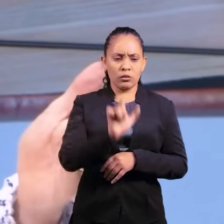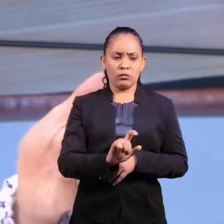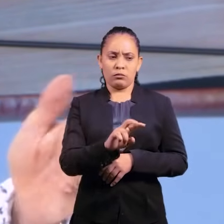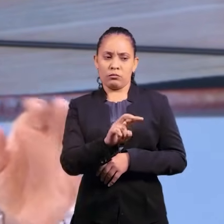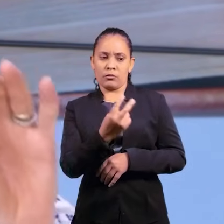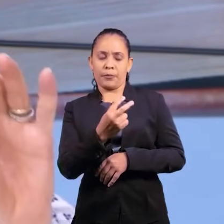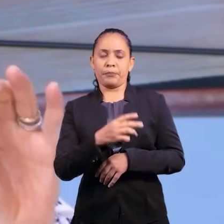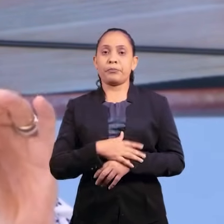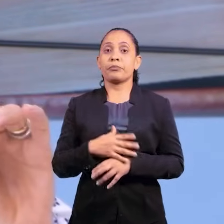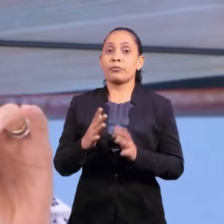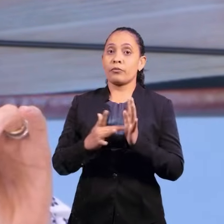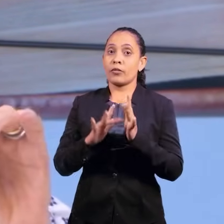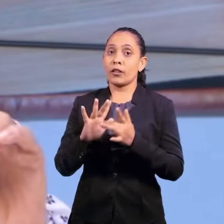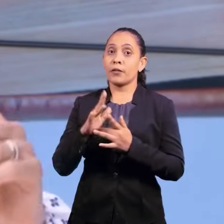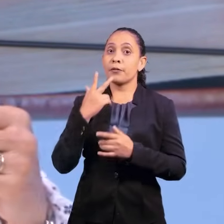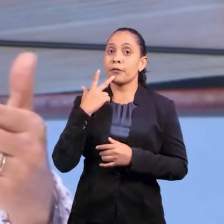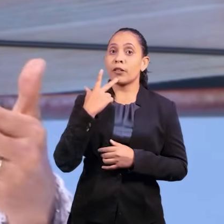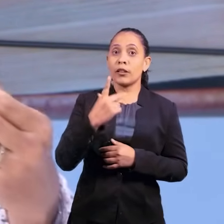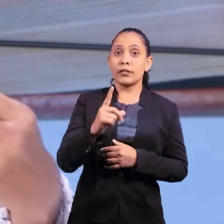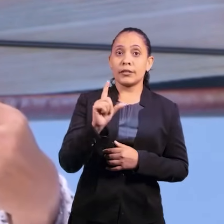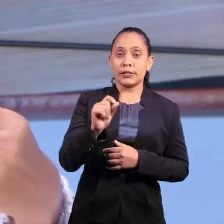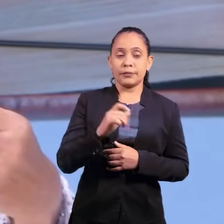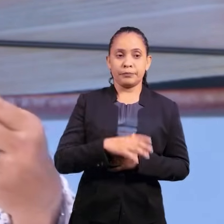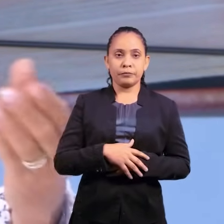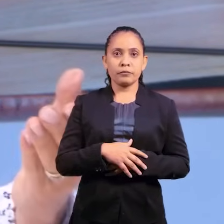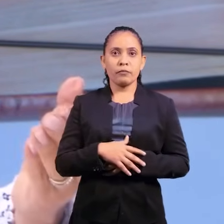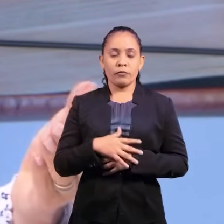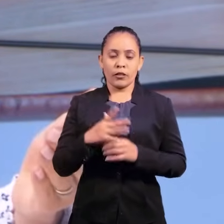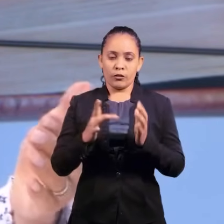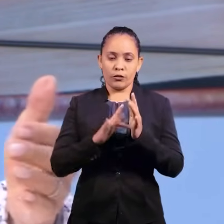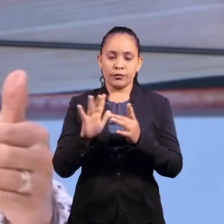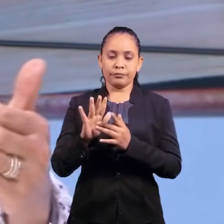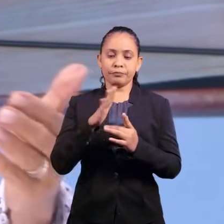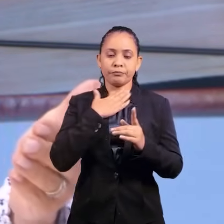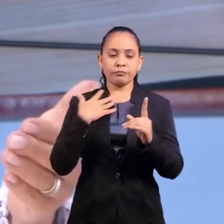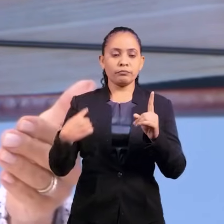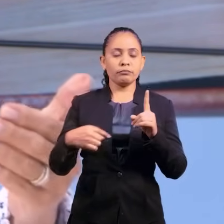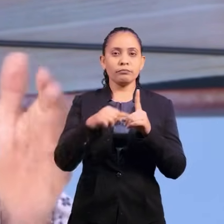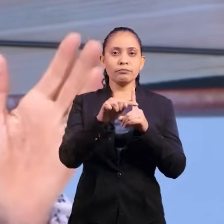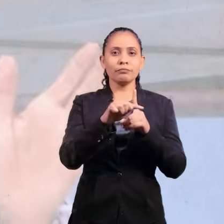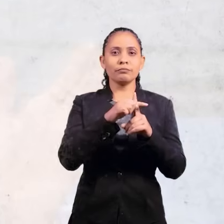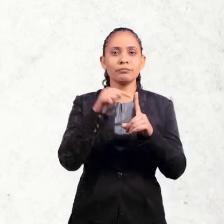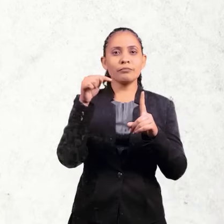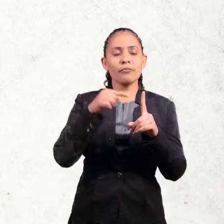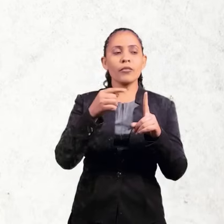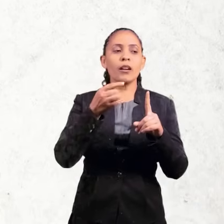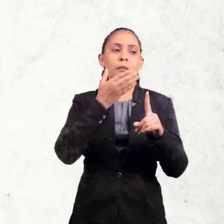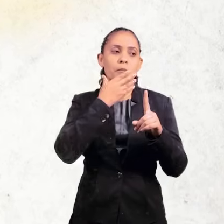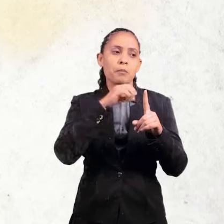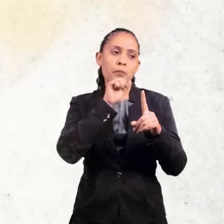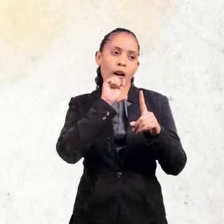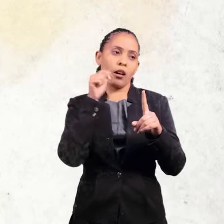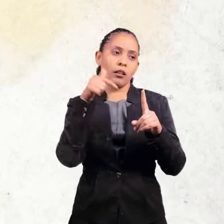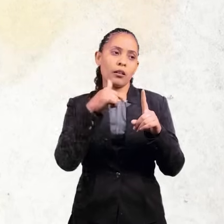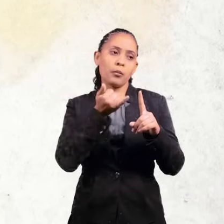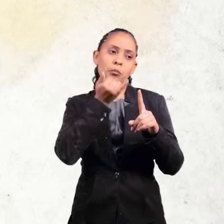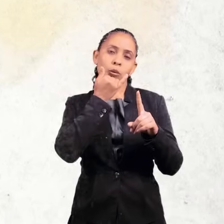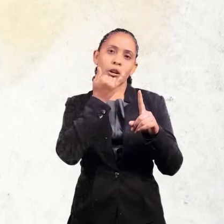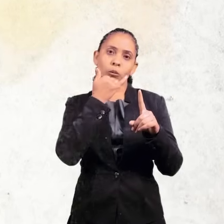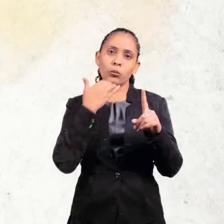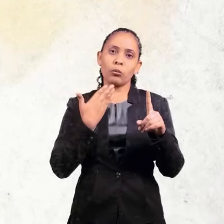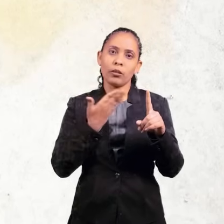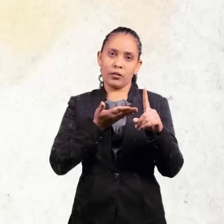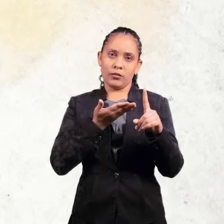olha, Jesus fala assim, quando ele é ofendido, né, na cruz, ali Jesus fala, Pai, perdoa, eles não sabem o